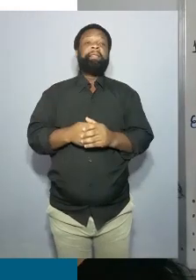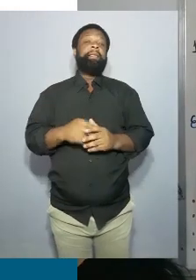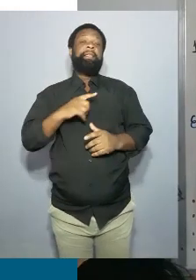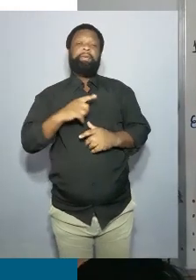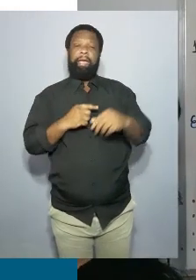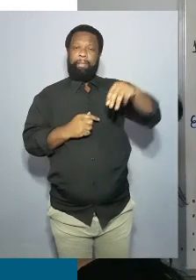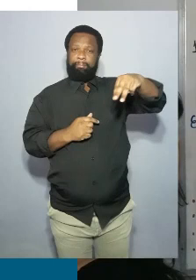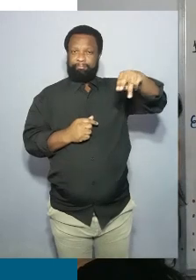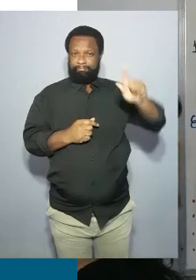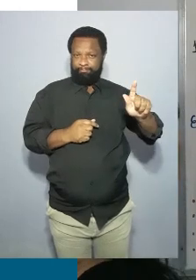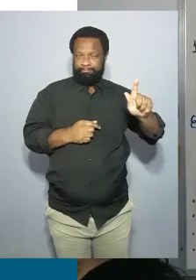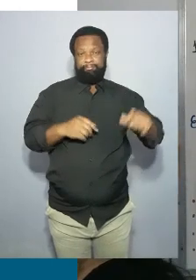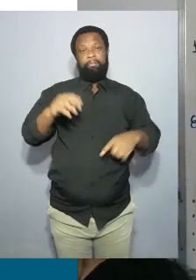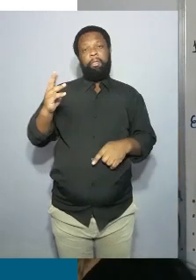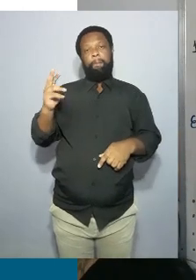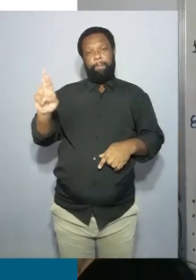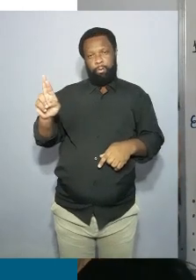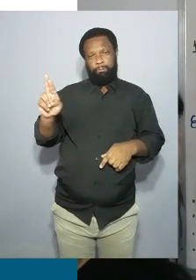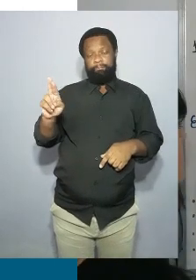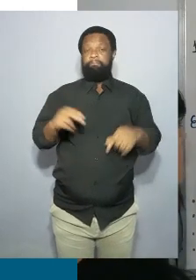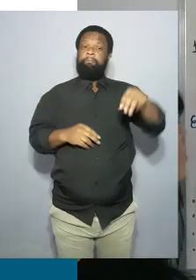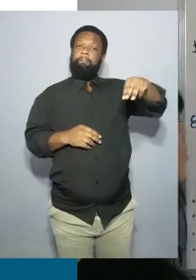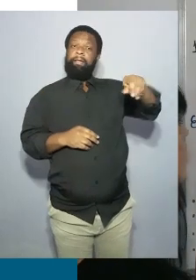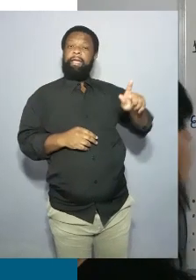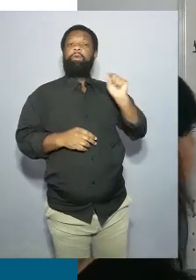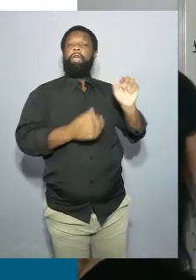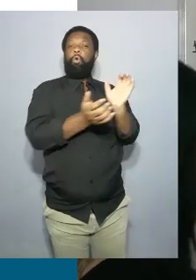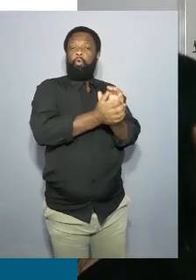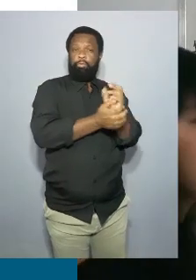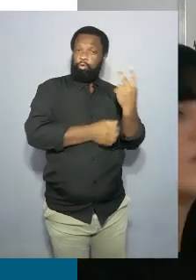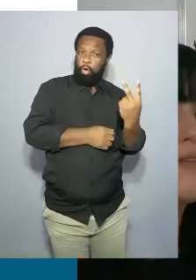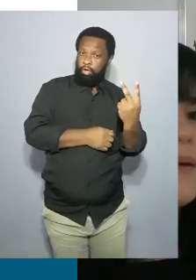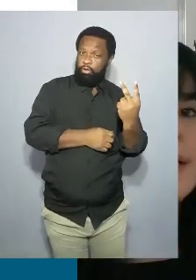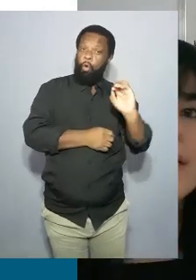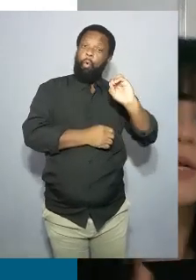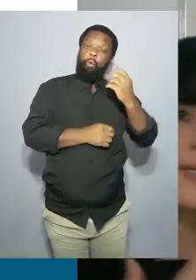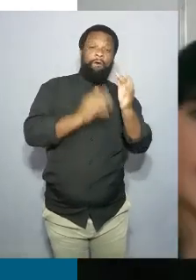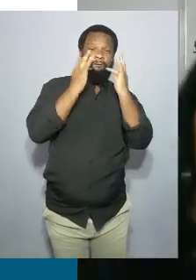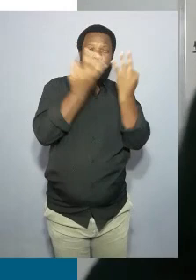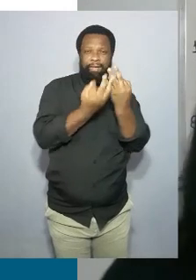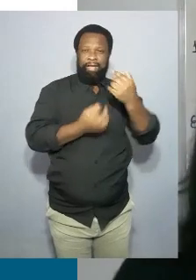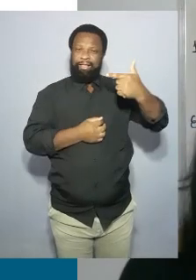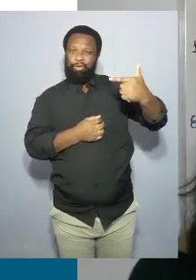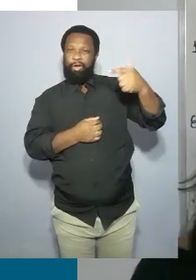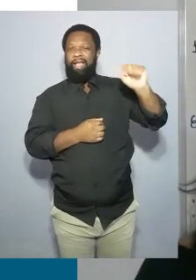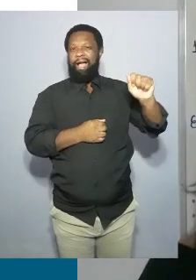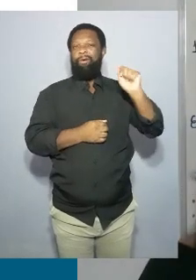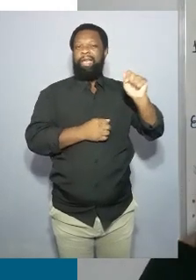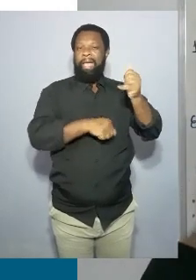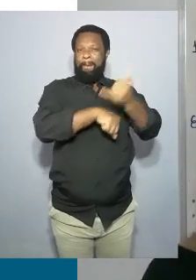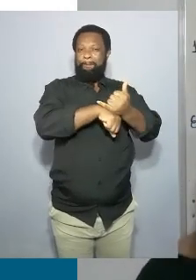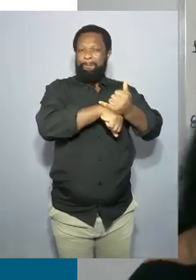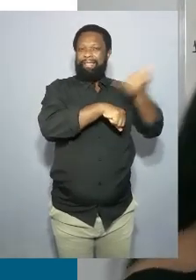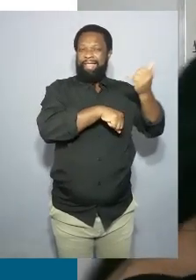Nós temos aqui o magnésio e o bromo. O magnésio é do grupo 2, ou da família 2A, família dos